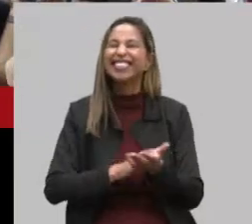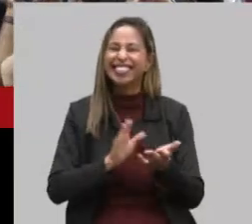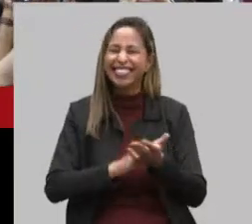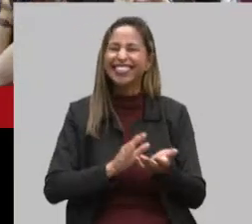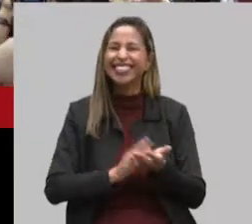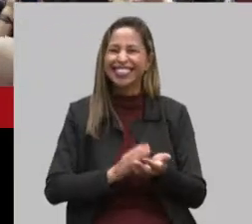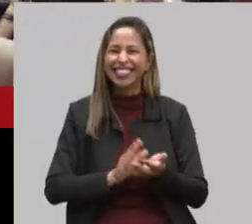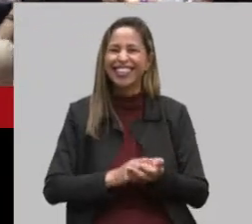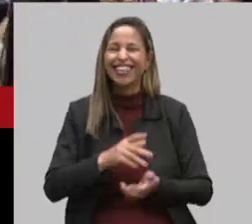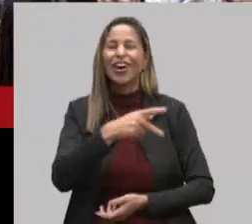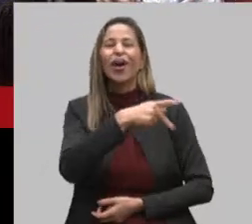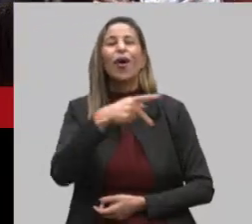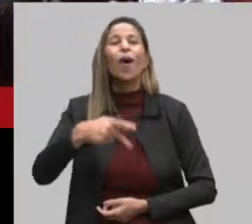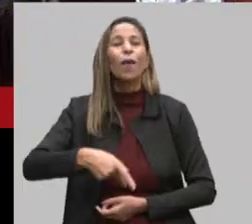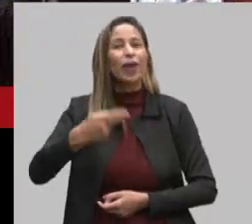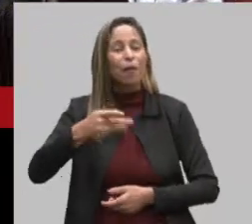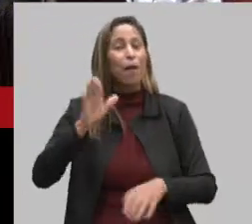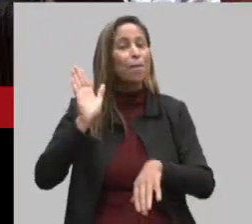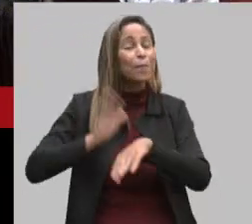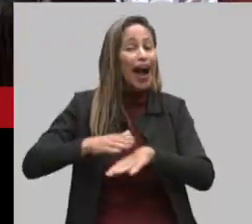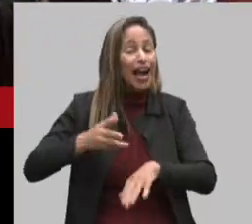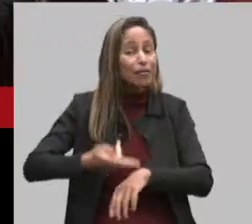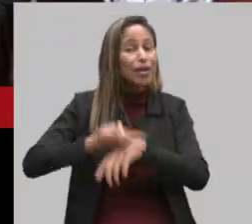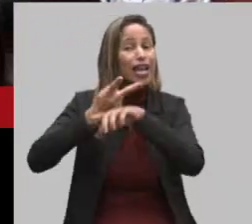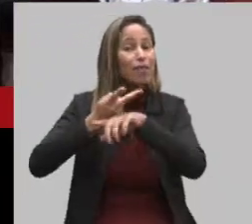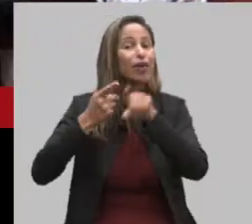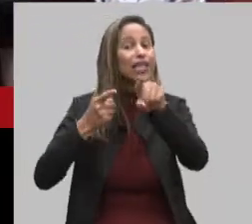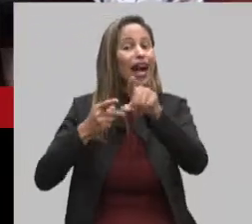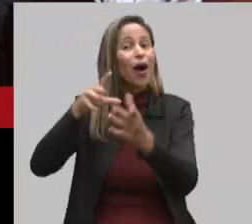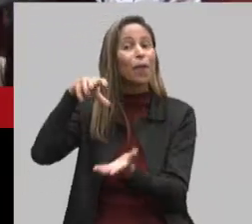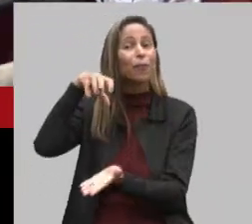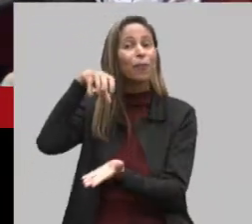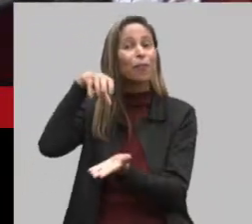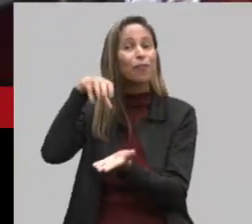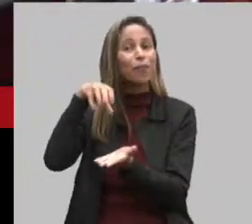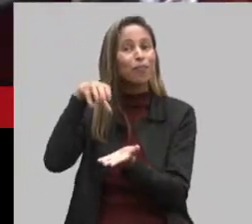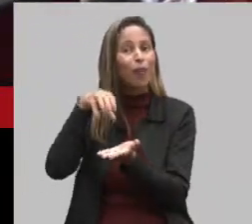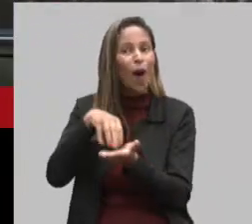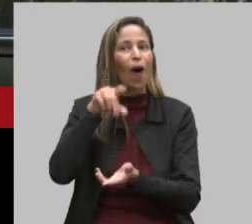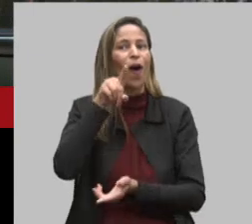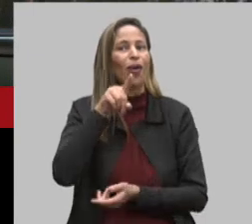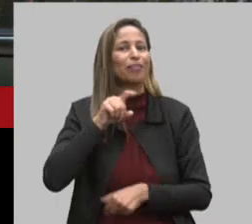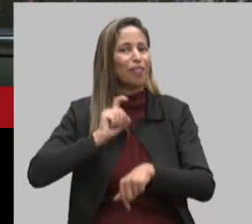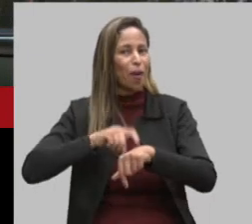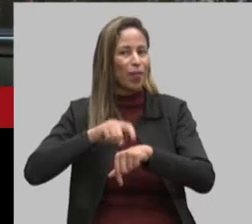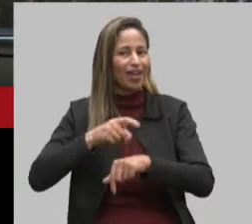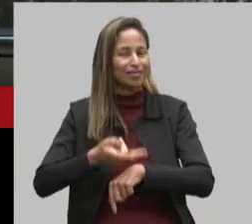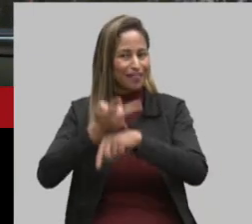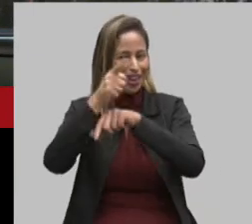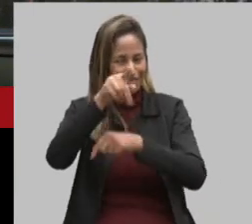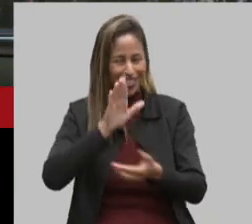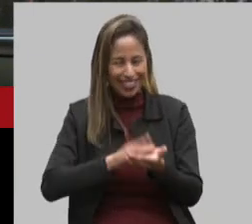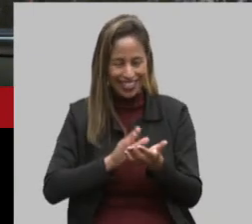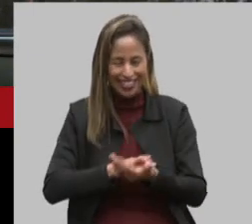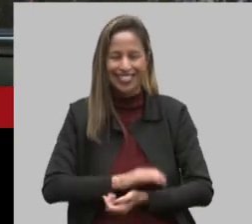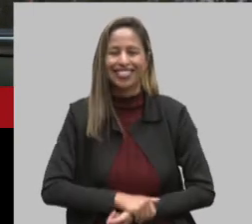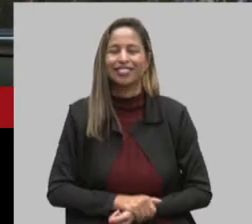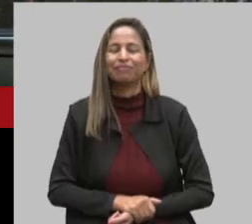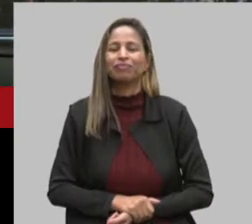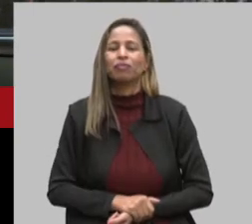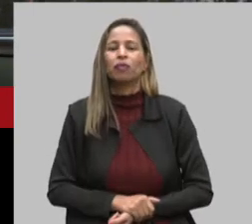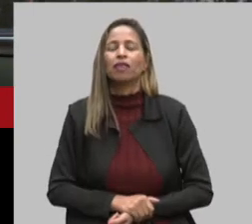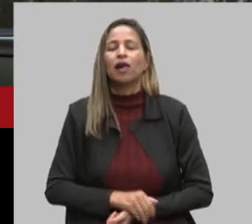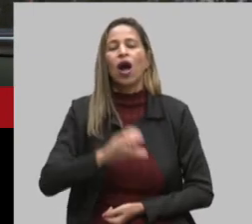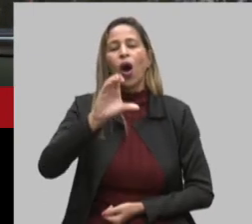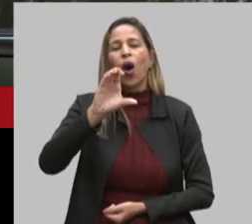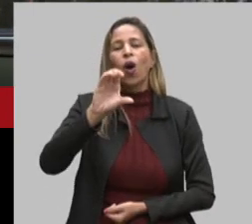o prio de maisis animado está com o Polo médio espinhaço até o momento Câmara de Alvorada de Minas Conceição do